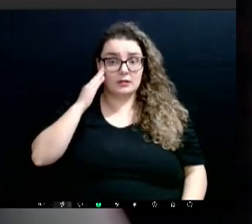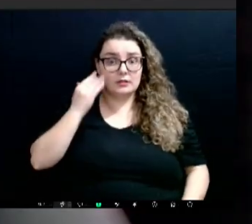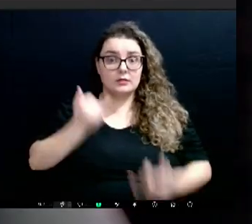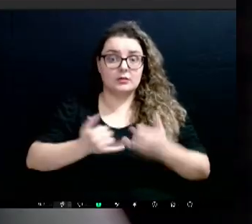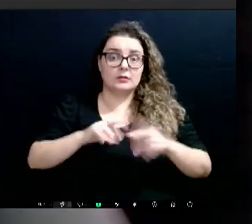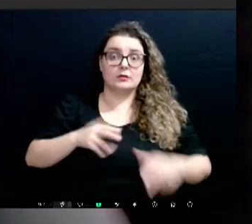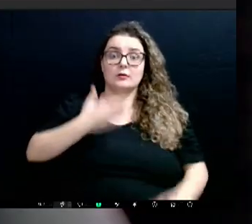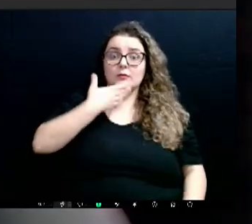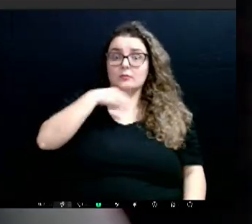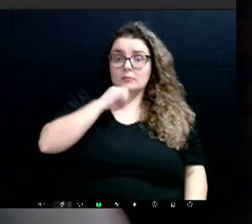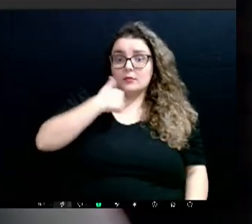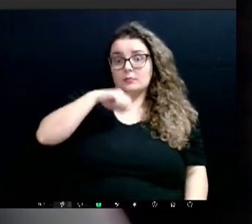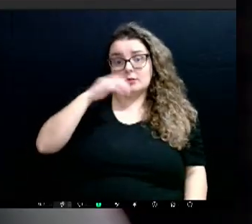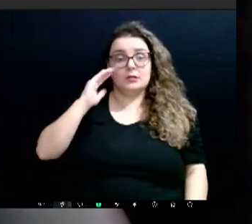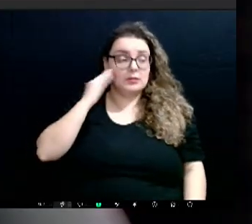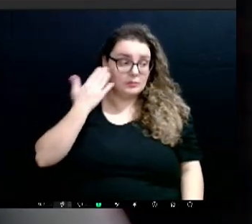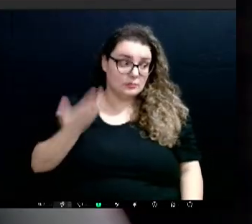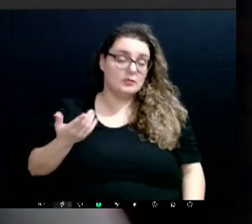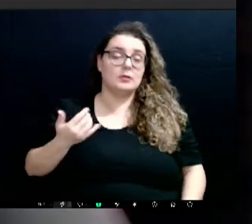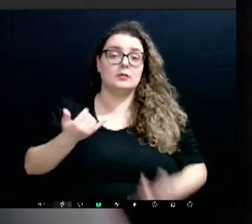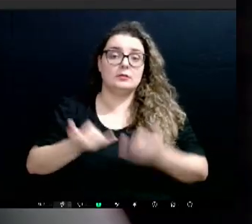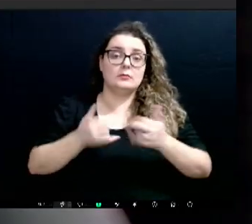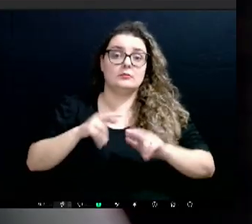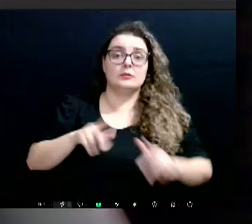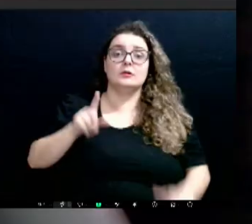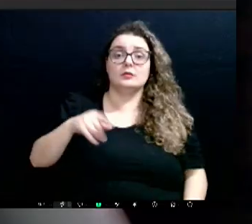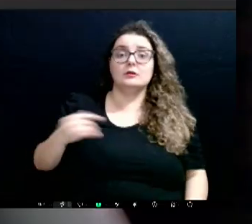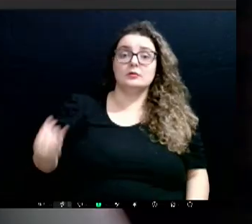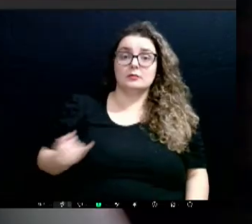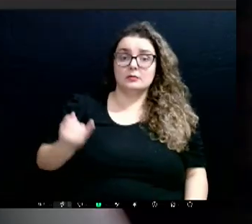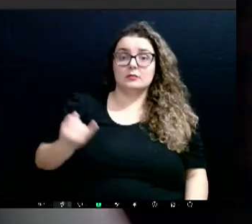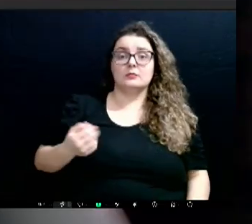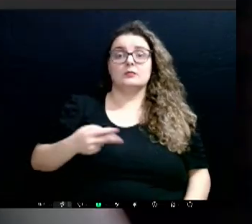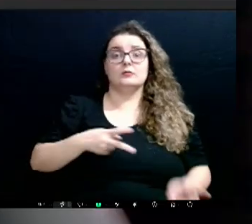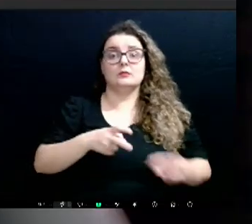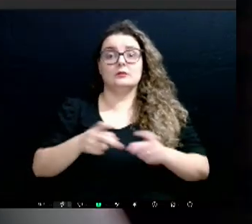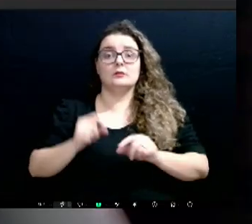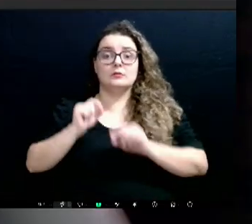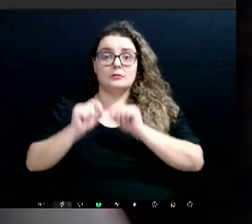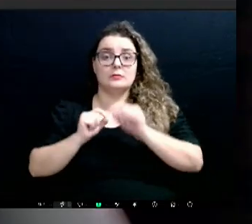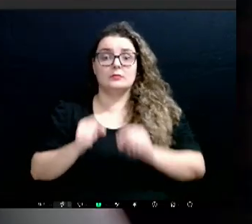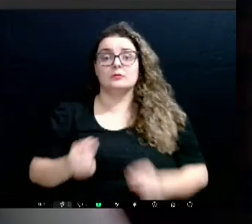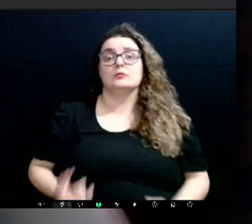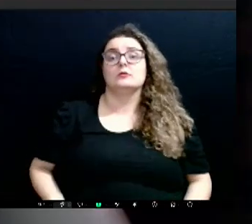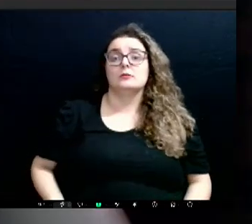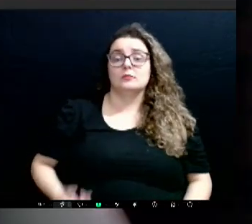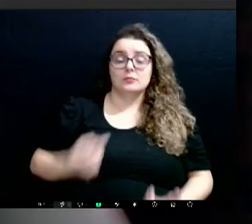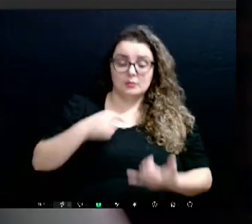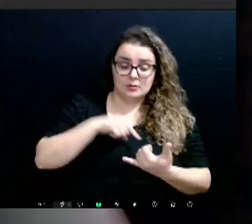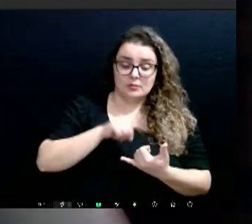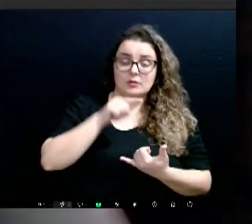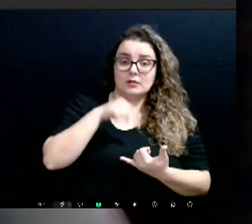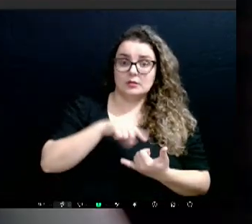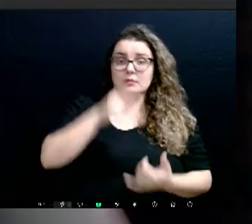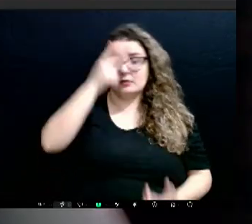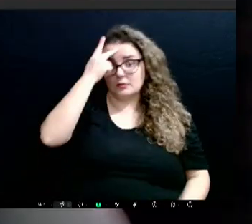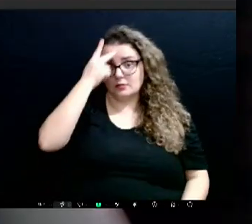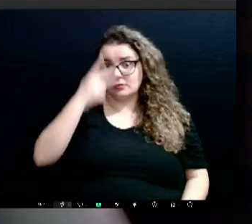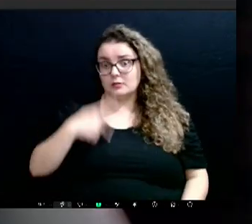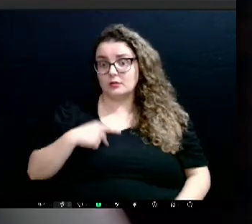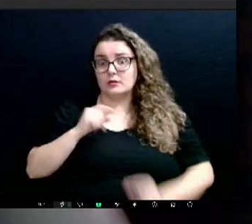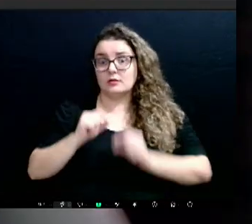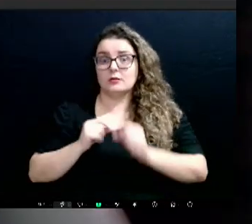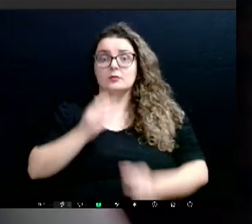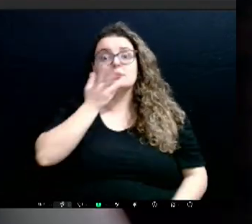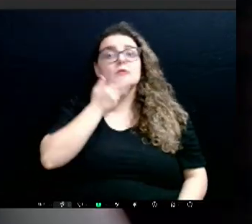né, que ela está brincando. Então é importante notar o que esse celular, né, ele é para você, o que ele é para a criança. Não